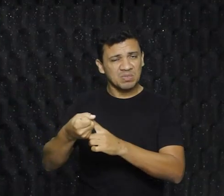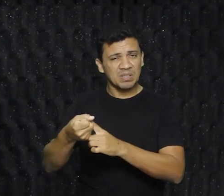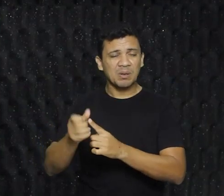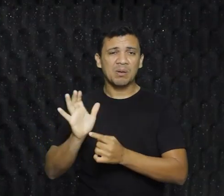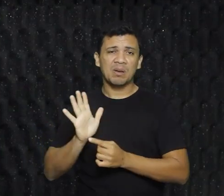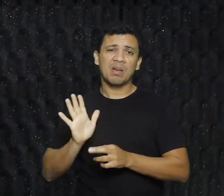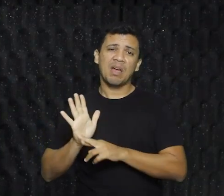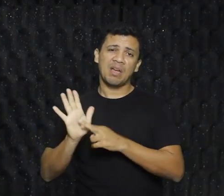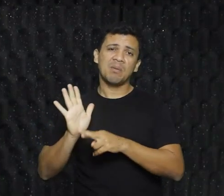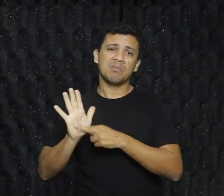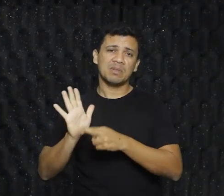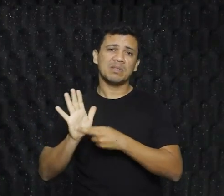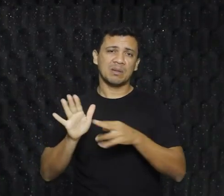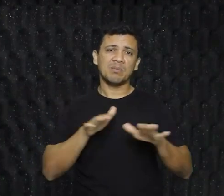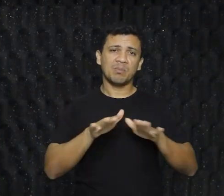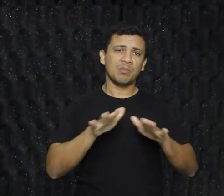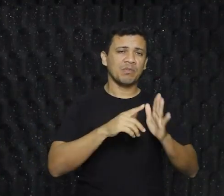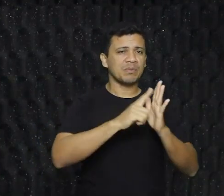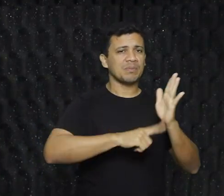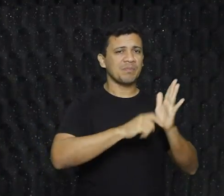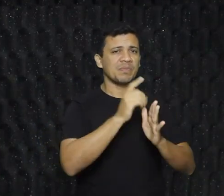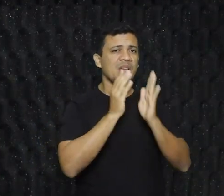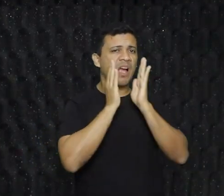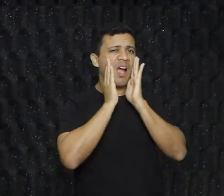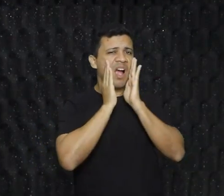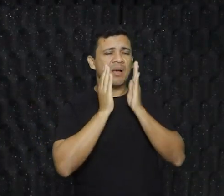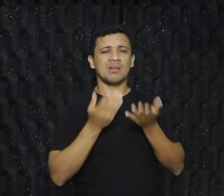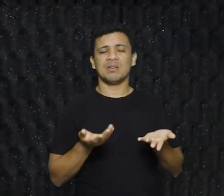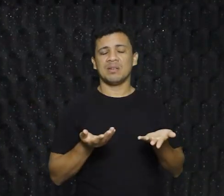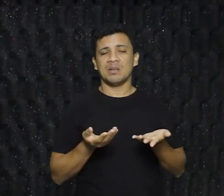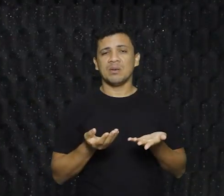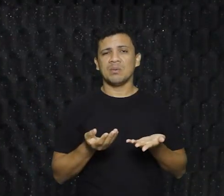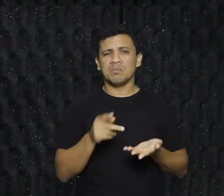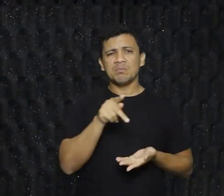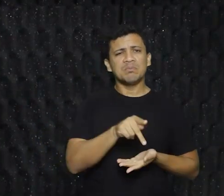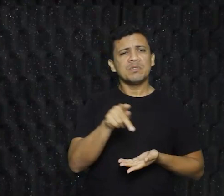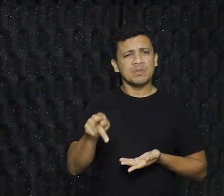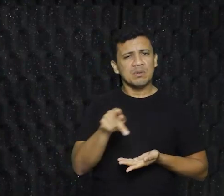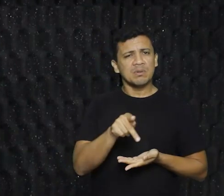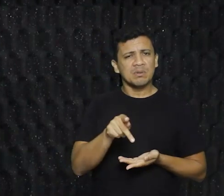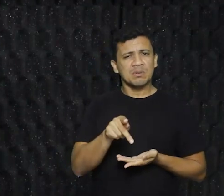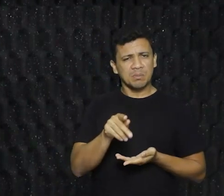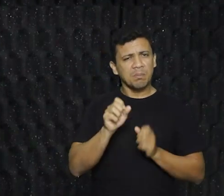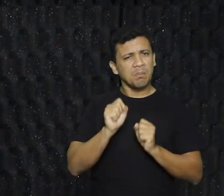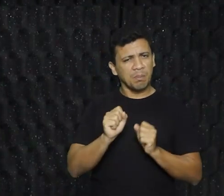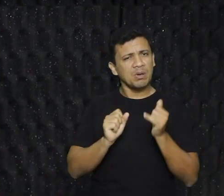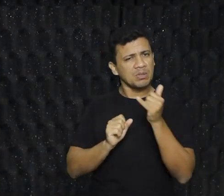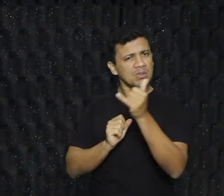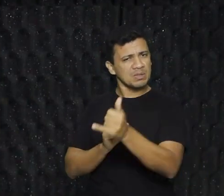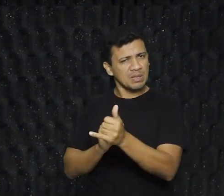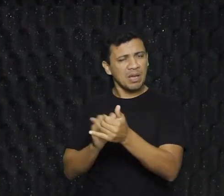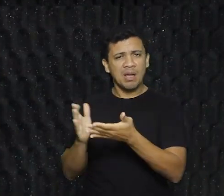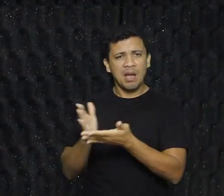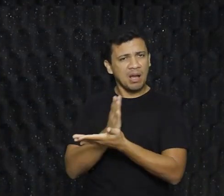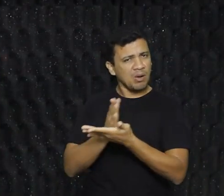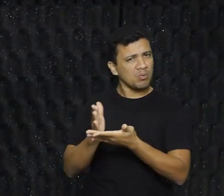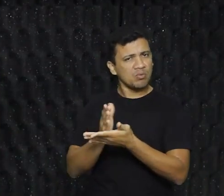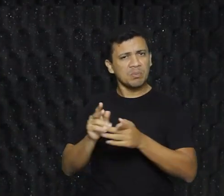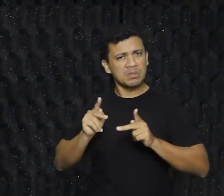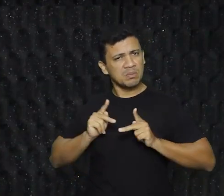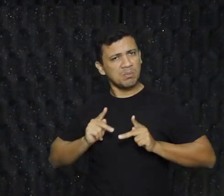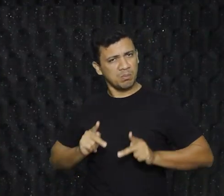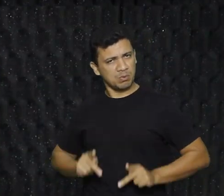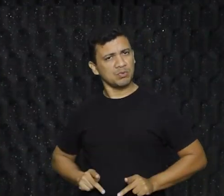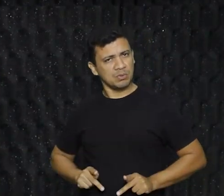e é representado. Espera aí, professor, então a gente pode dizer que nesse exato momento, algumas posturas que